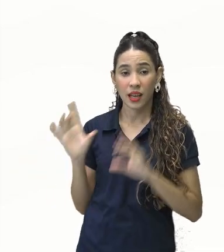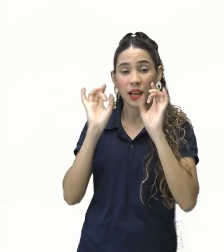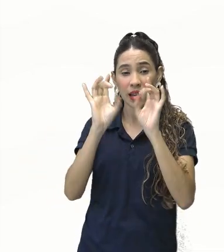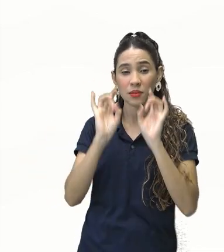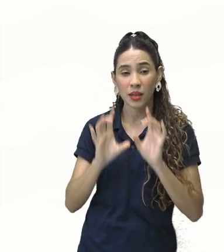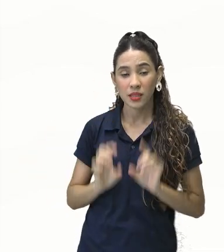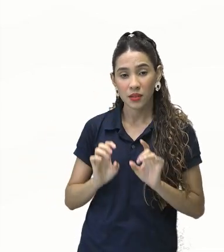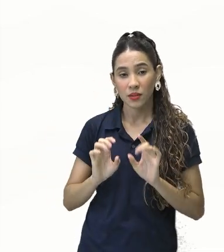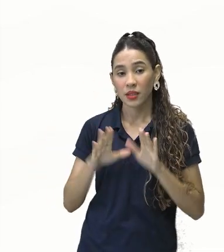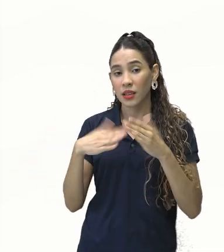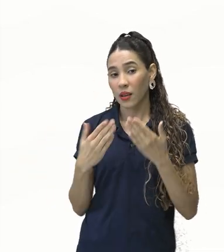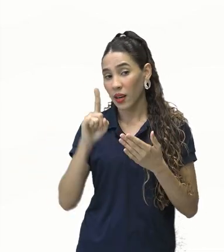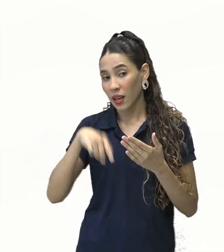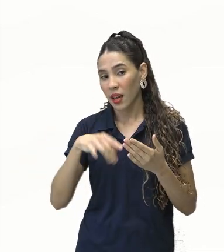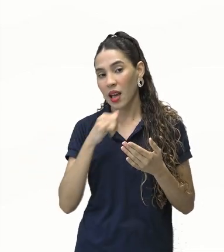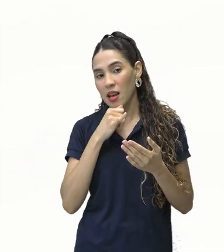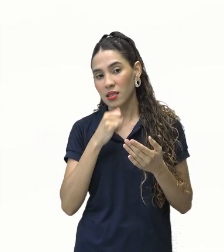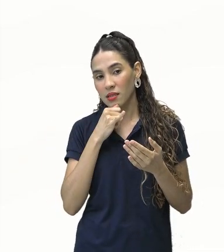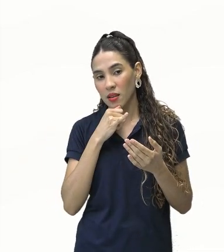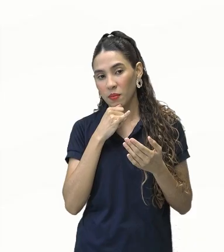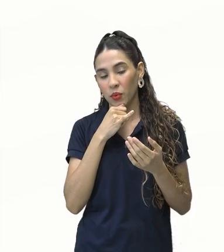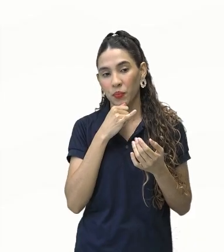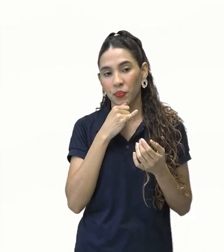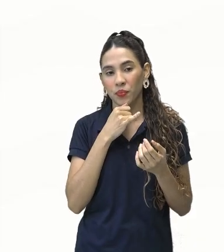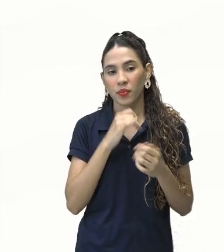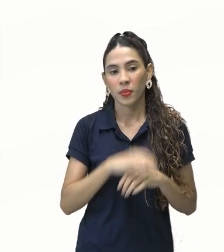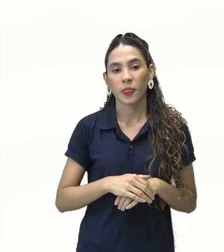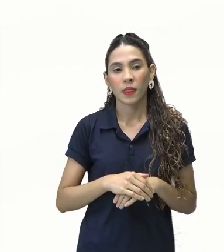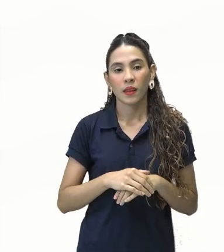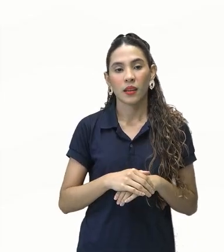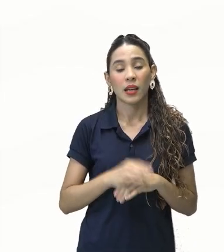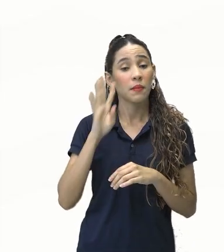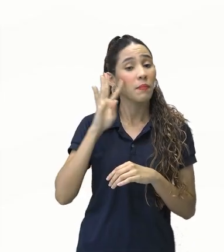específico, como ele é apenas um exemplo, né, ali